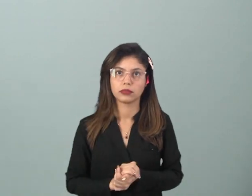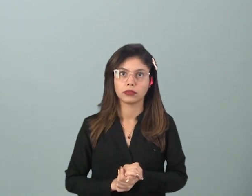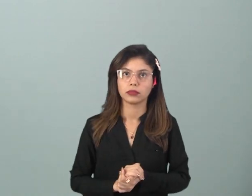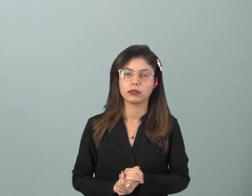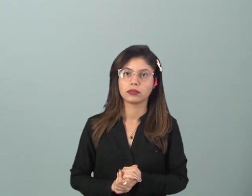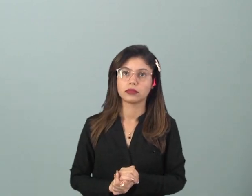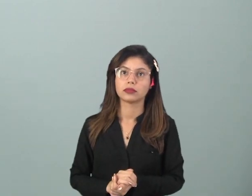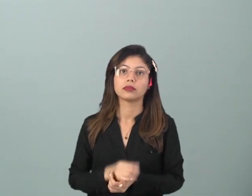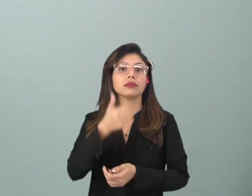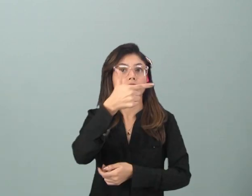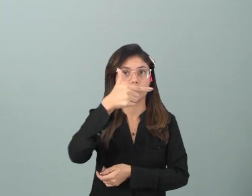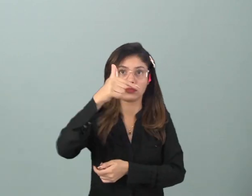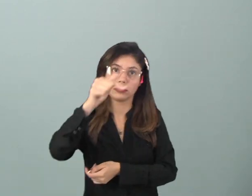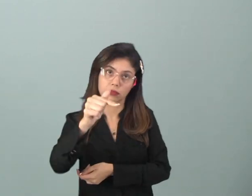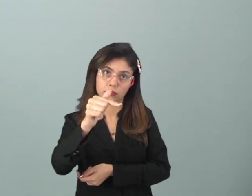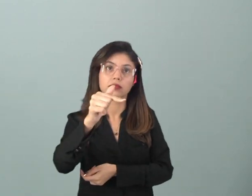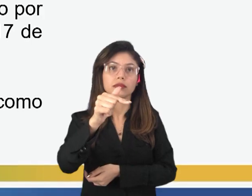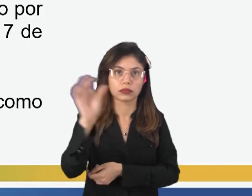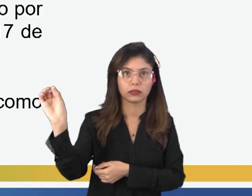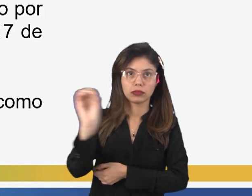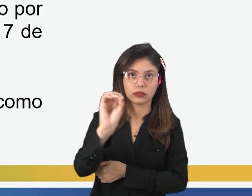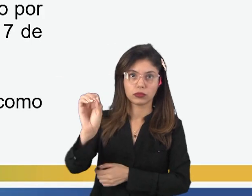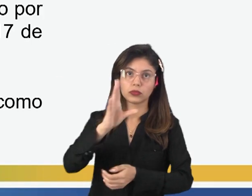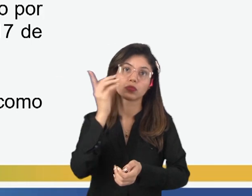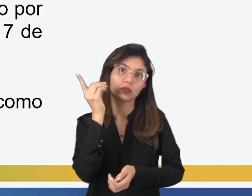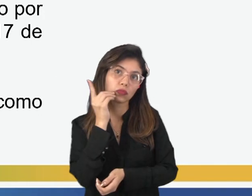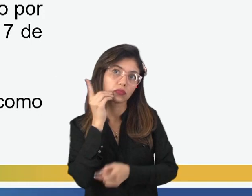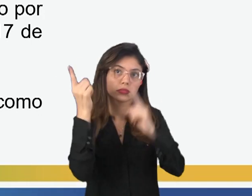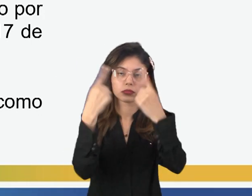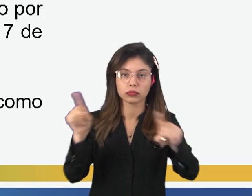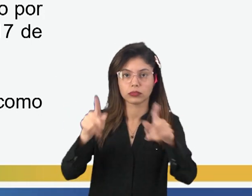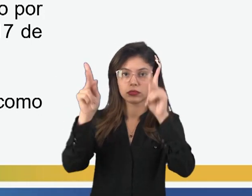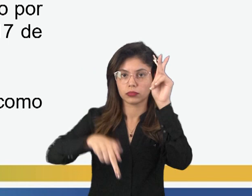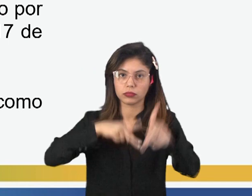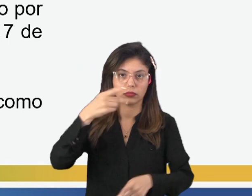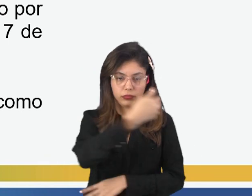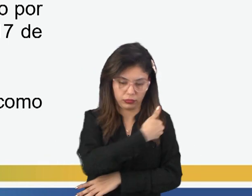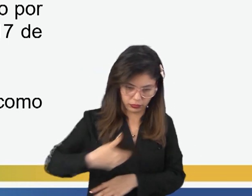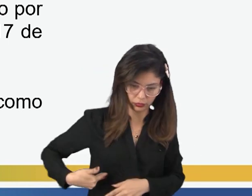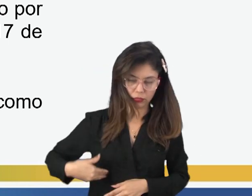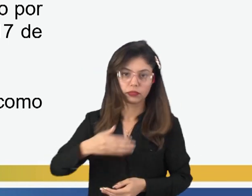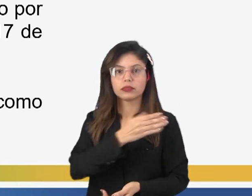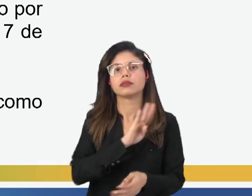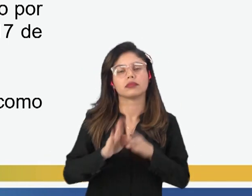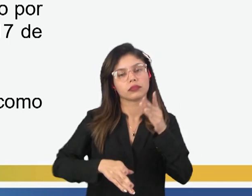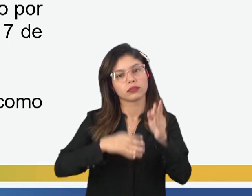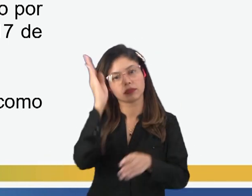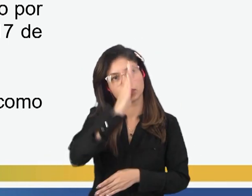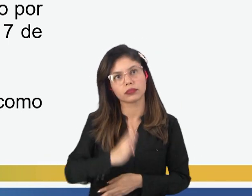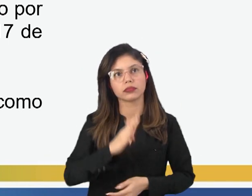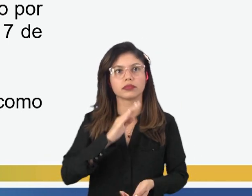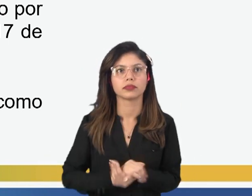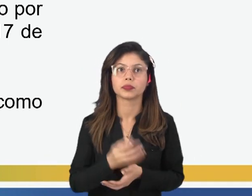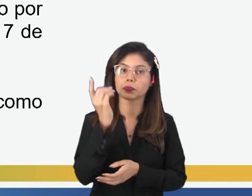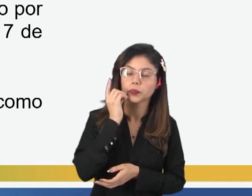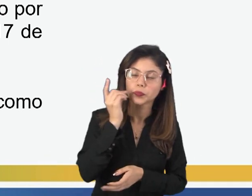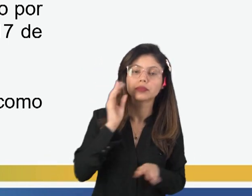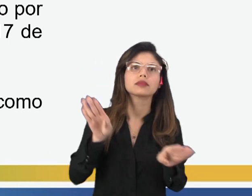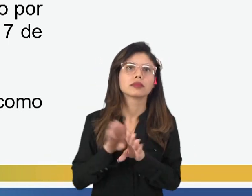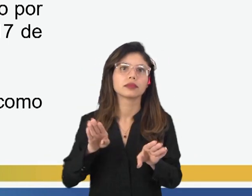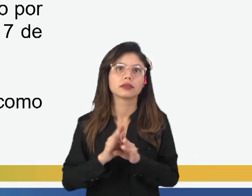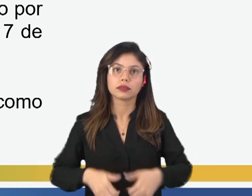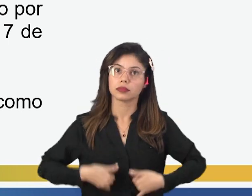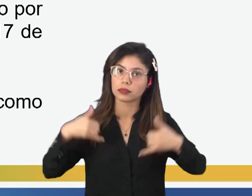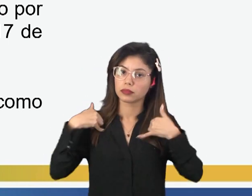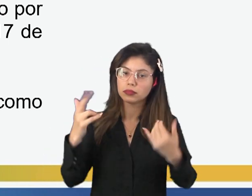12.624, e vai instituir, no dia 17 de outubro, o Dia da Música Popular Brasileira. Essa data também é data de